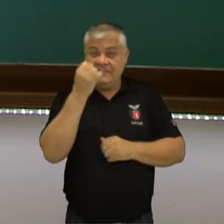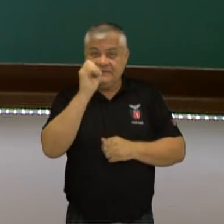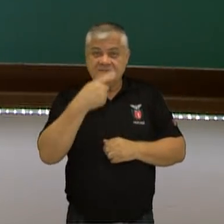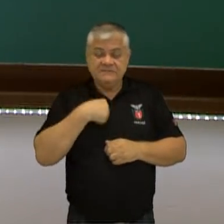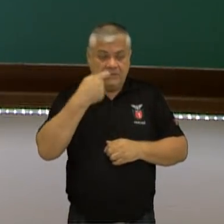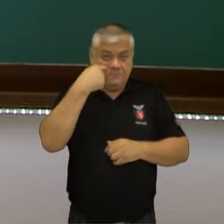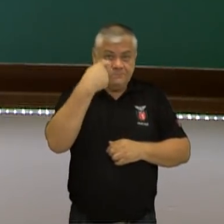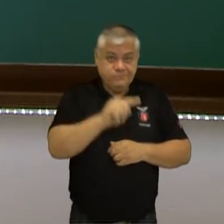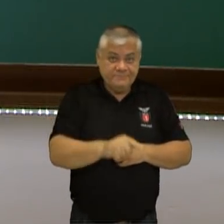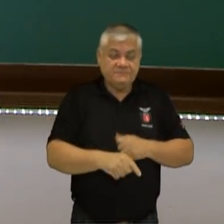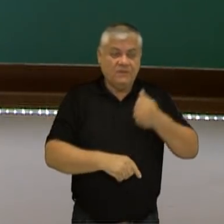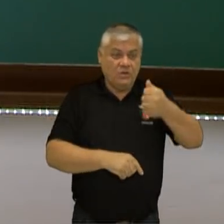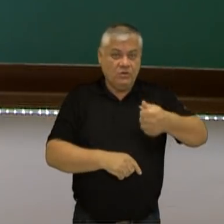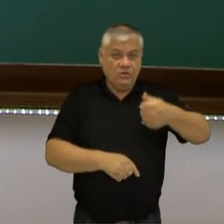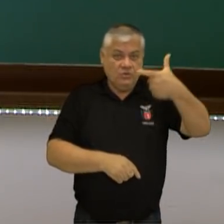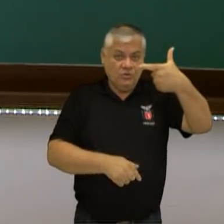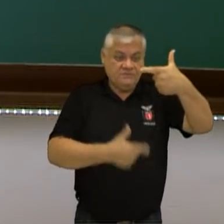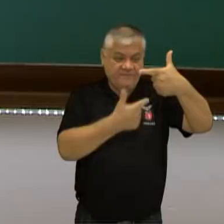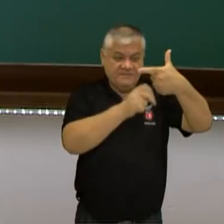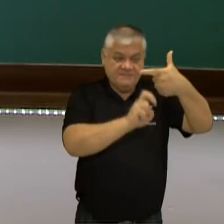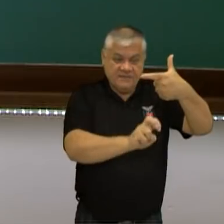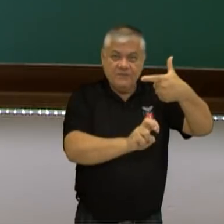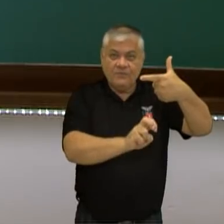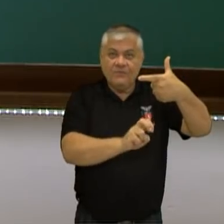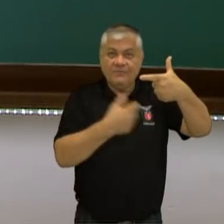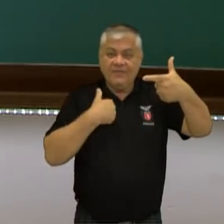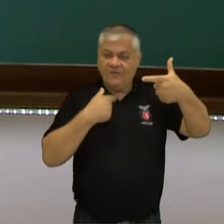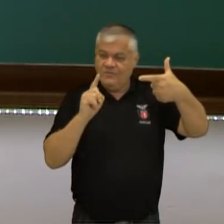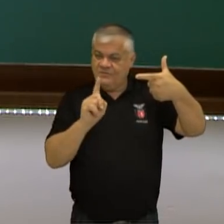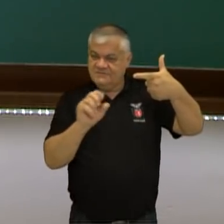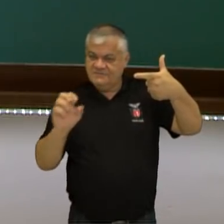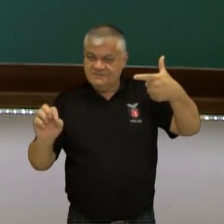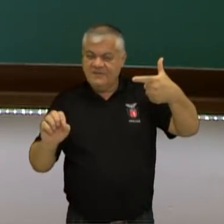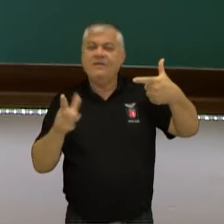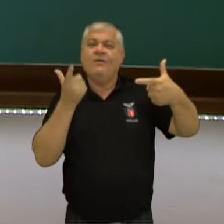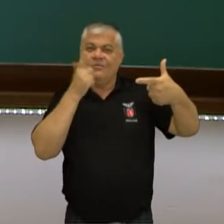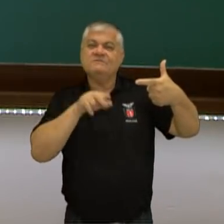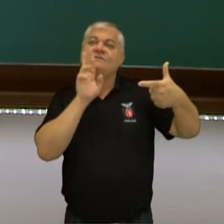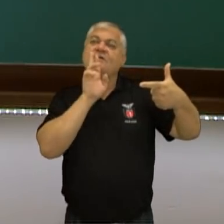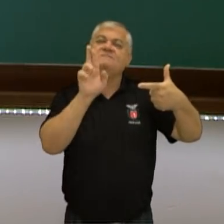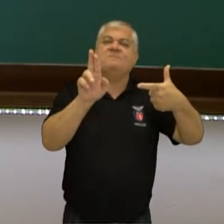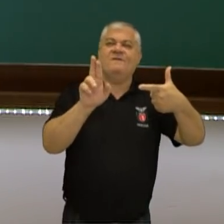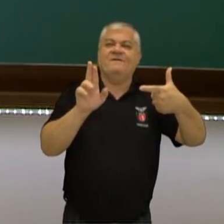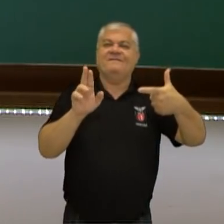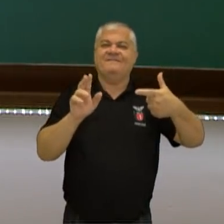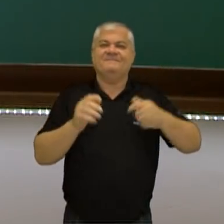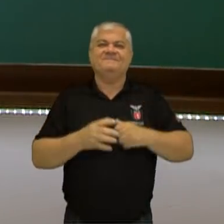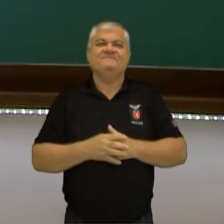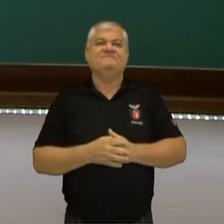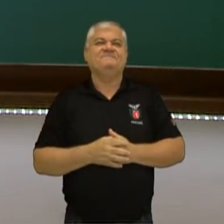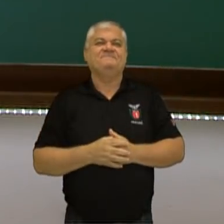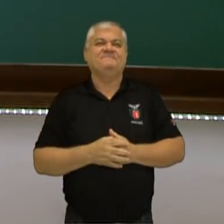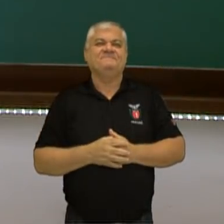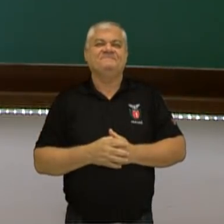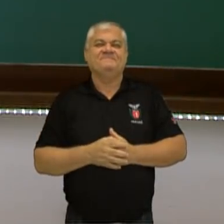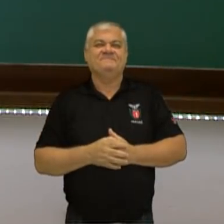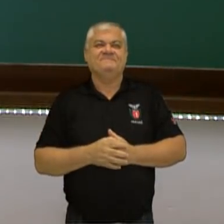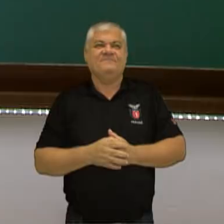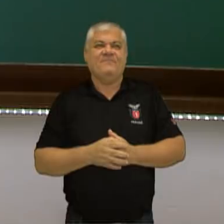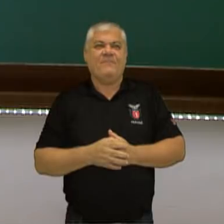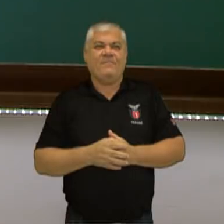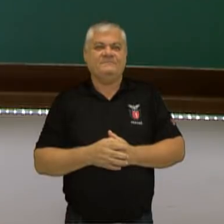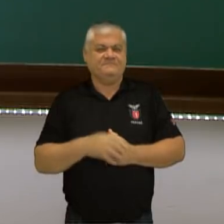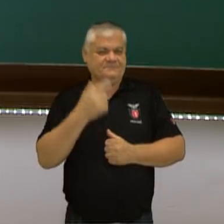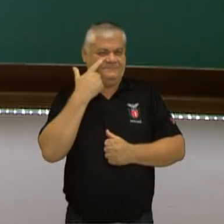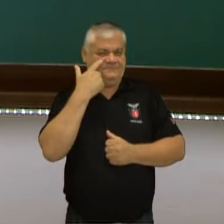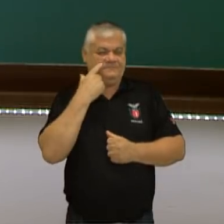fração equivalente a 12/25, que tem o denominador 100, eu consigo achar a porcentagem. Então, olha só. Note